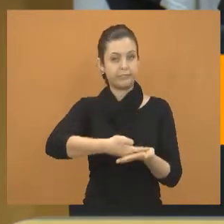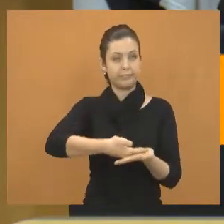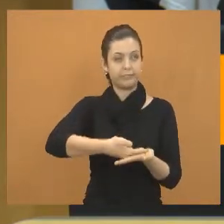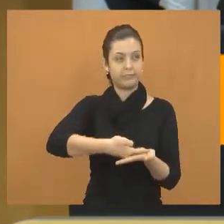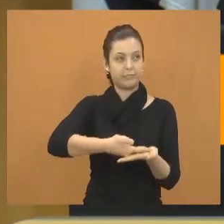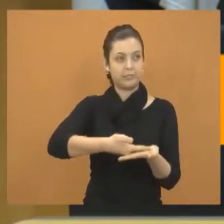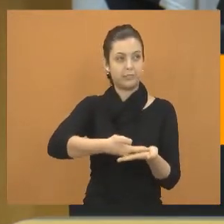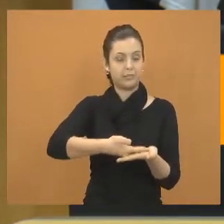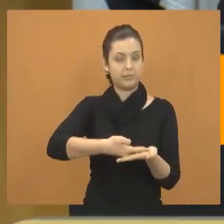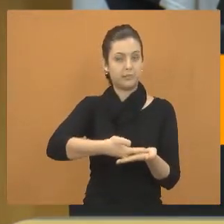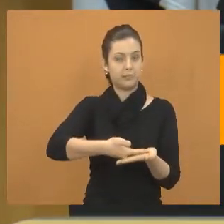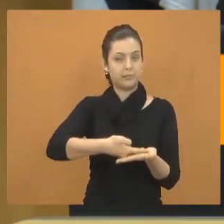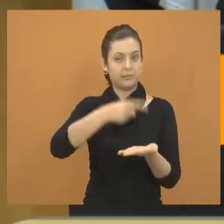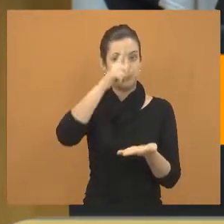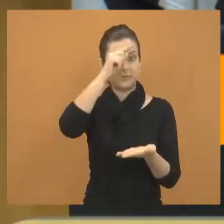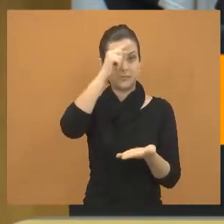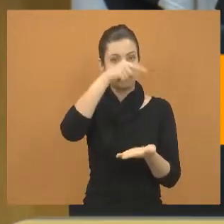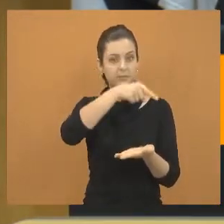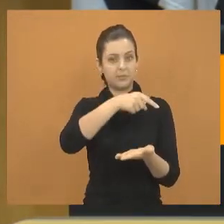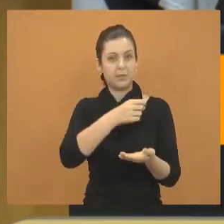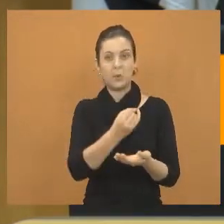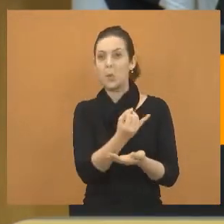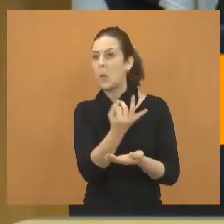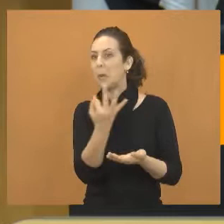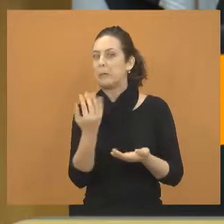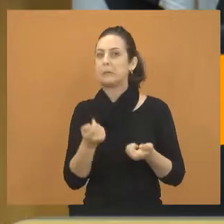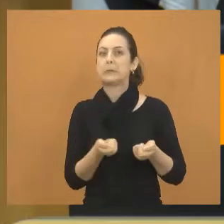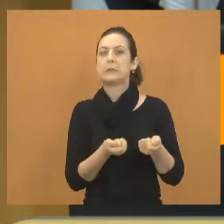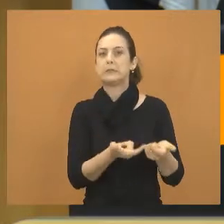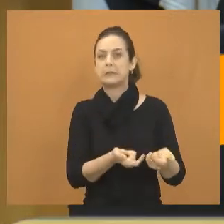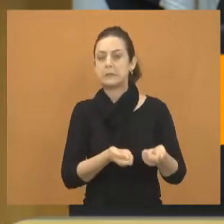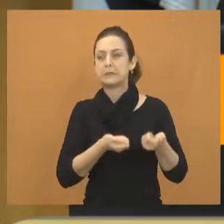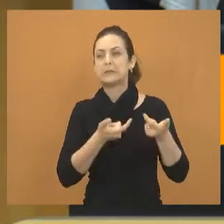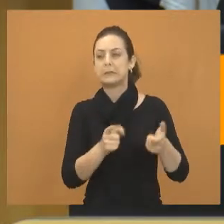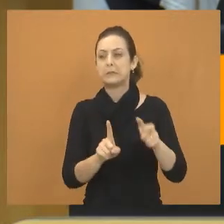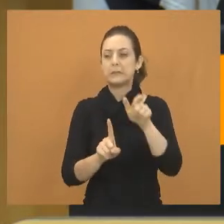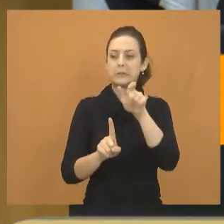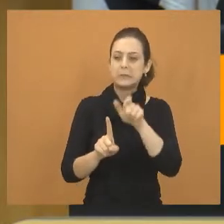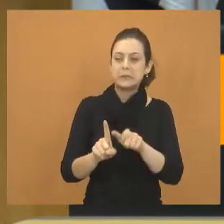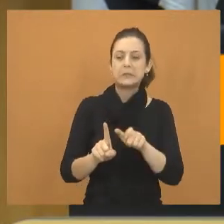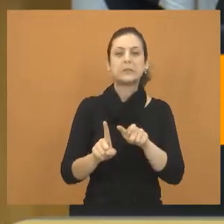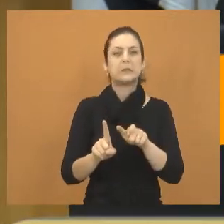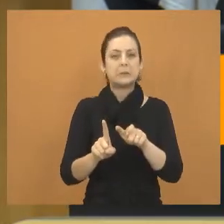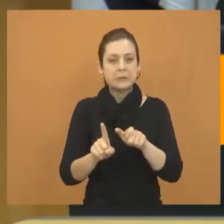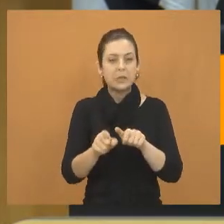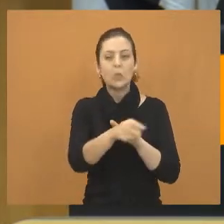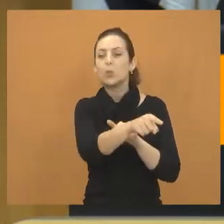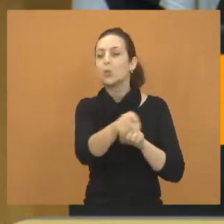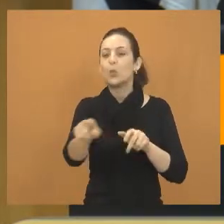Arildo. Perceba quanto custou essa munícipe para o município.